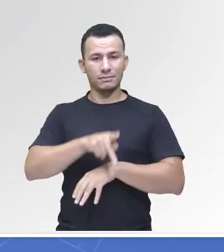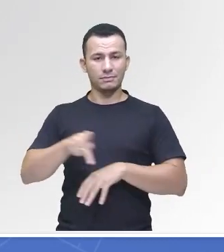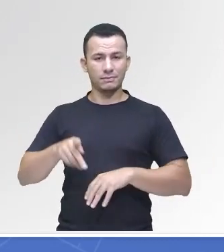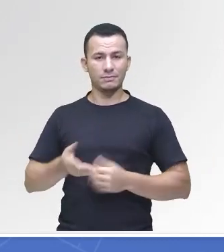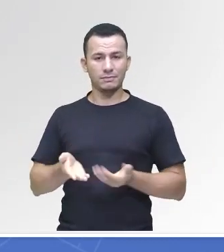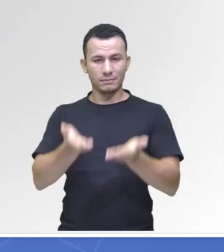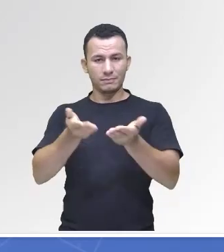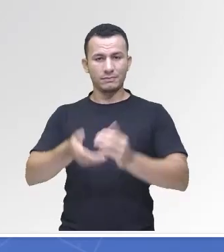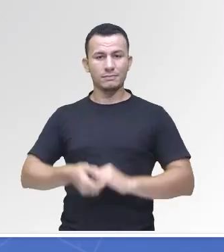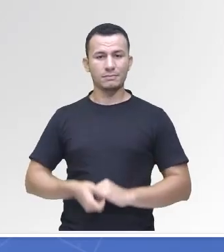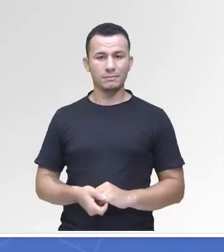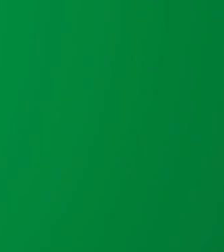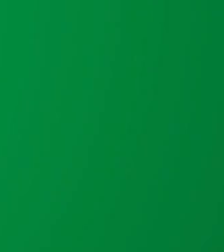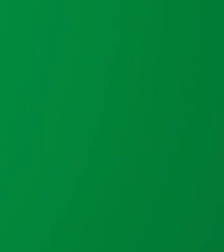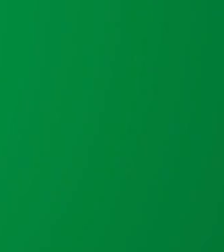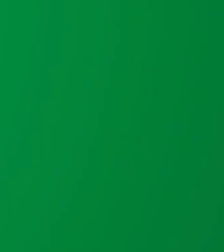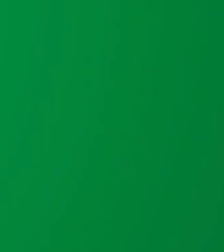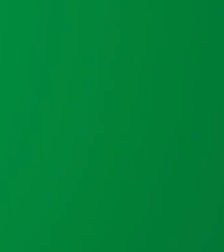Alexandre.